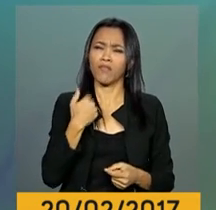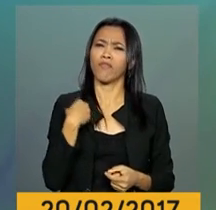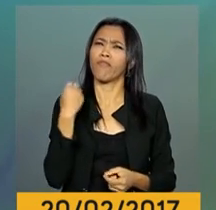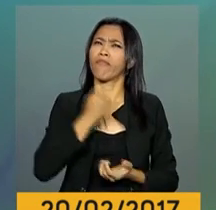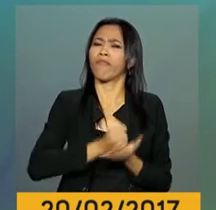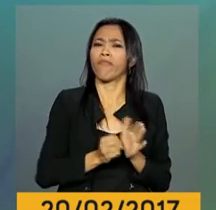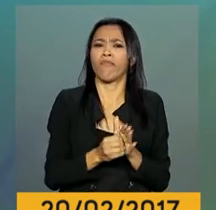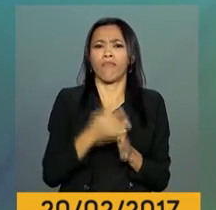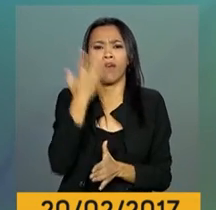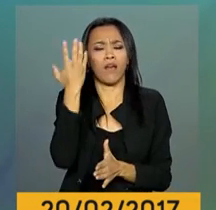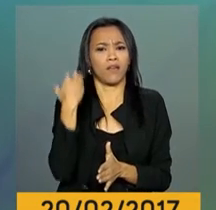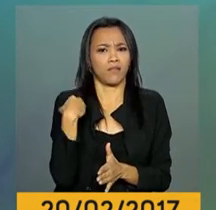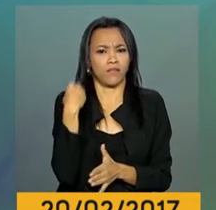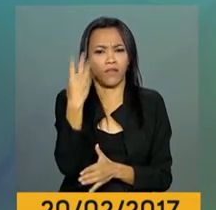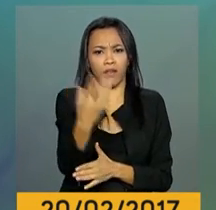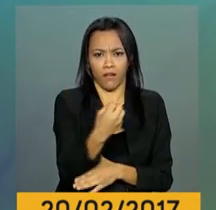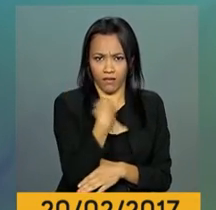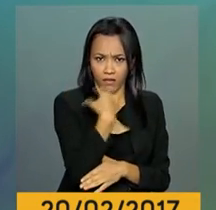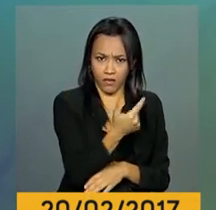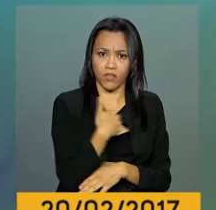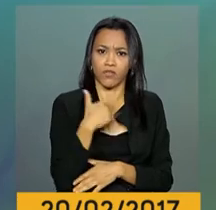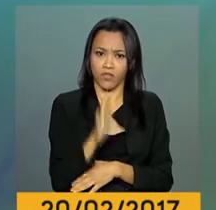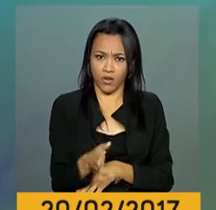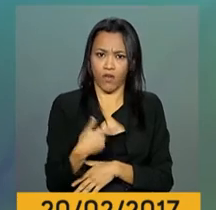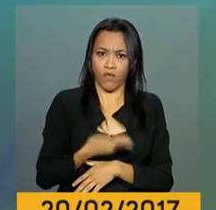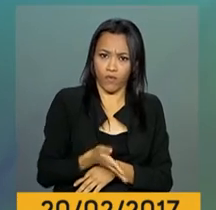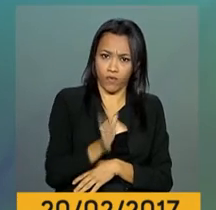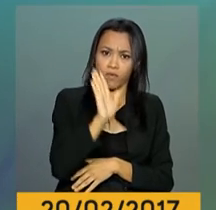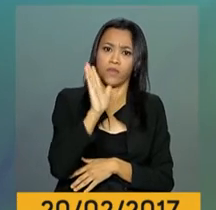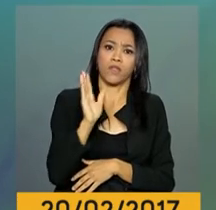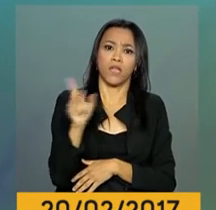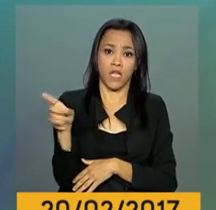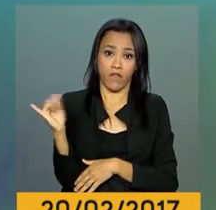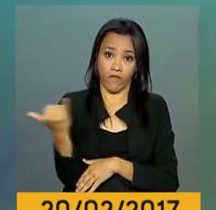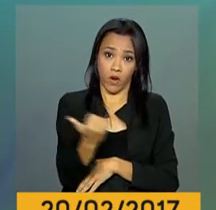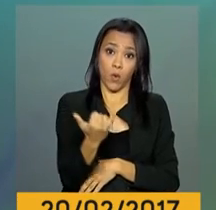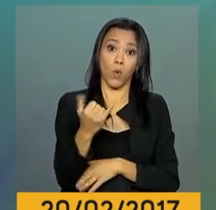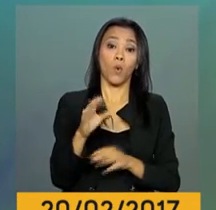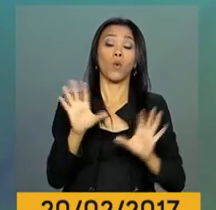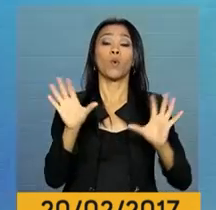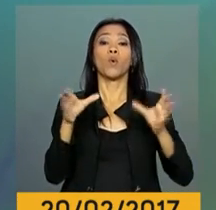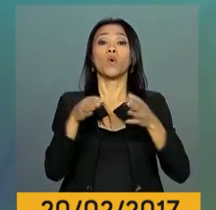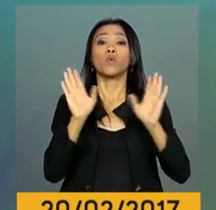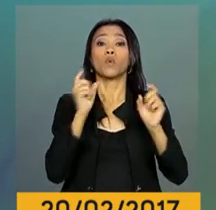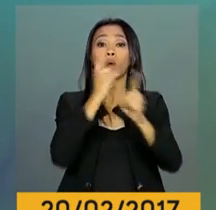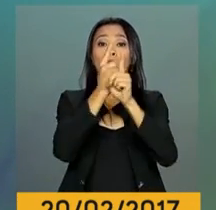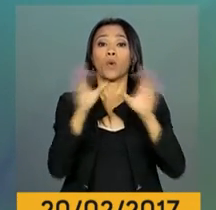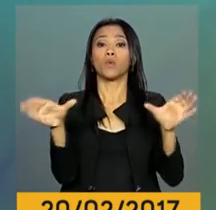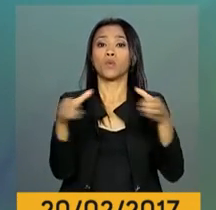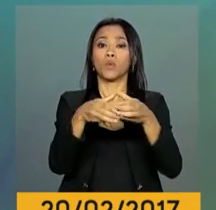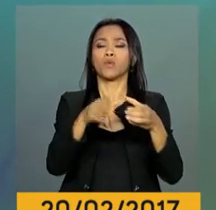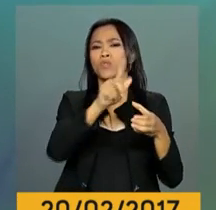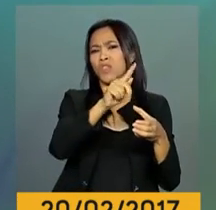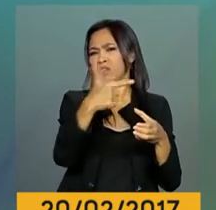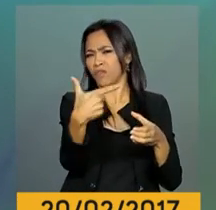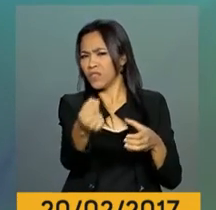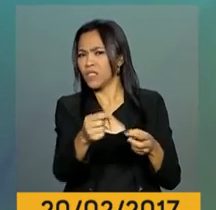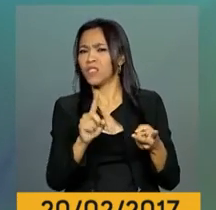que eu tenho tido, o Blairo se referiu ao encontro BRICS, que nós tivemos lá na Índia, o